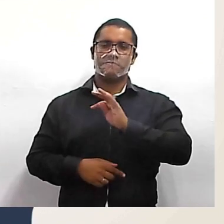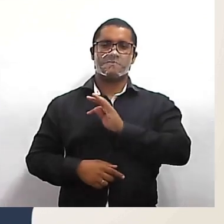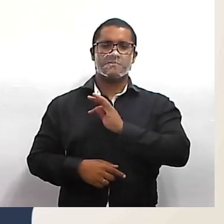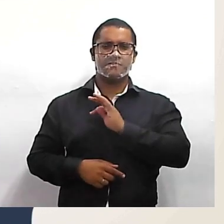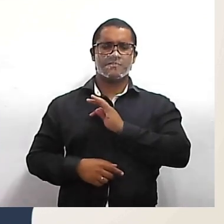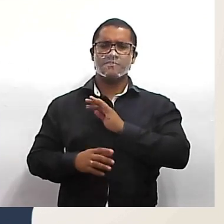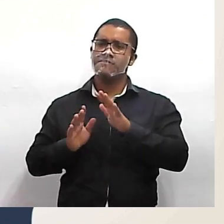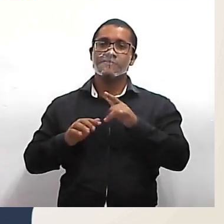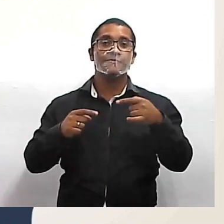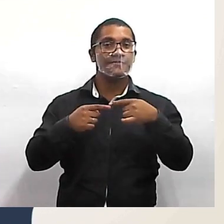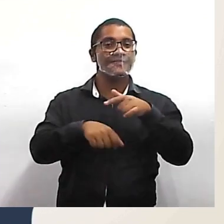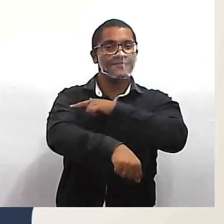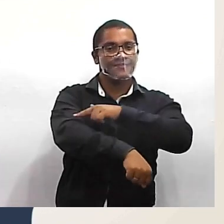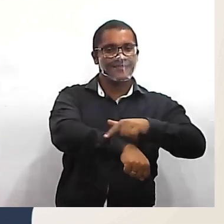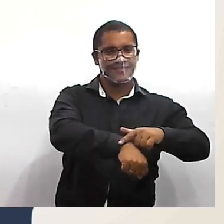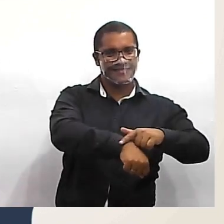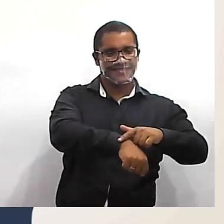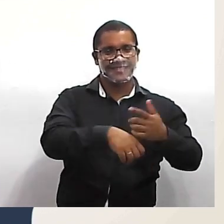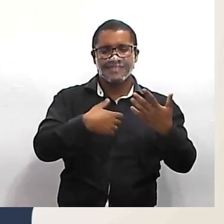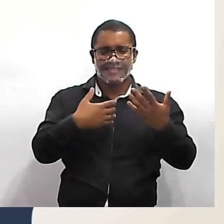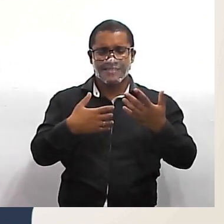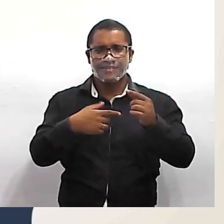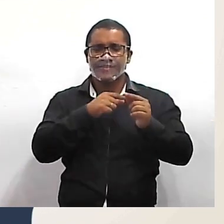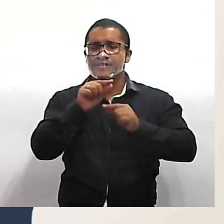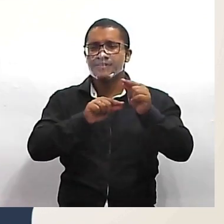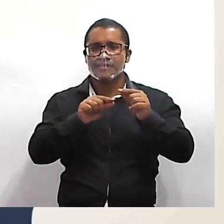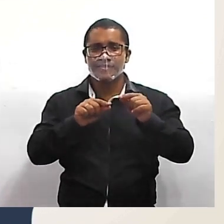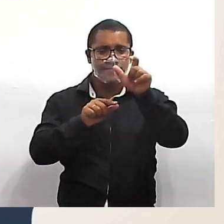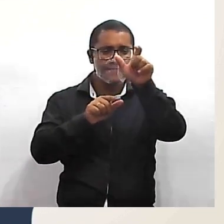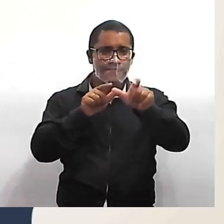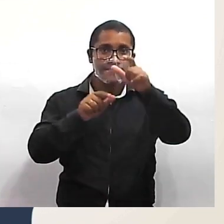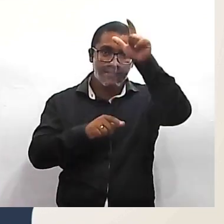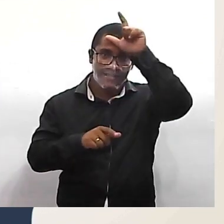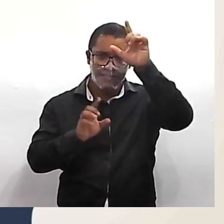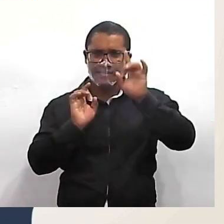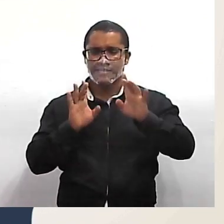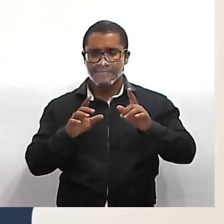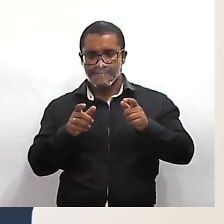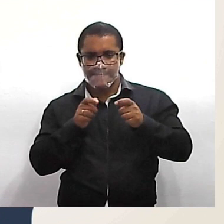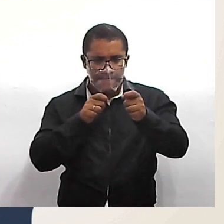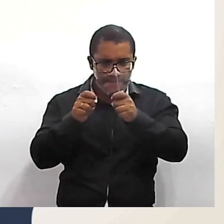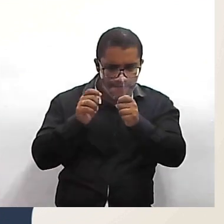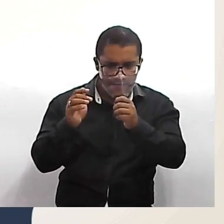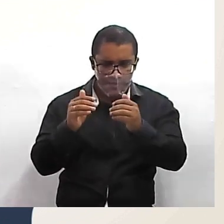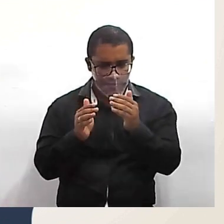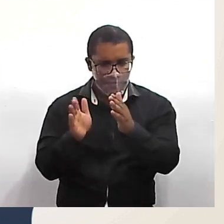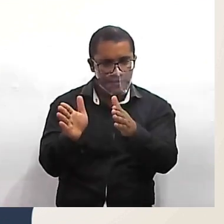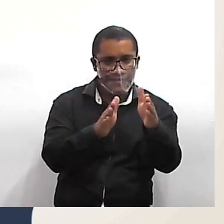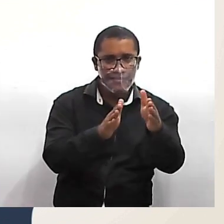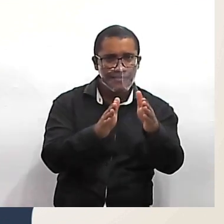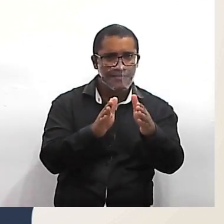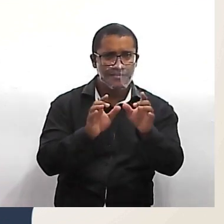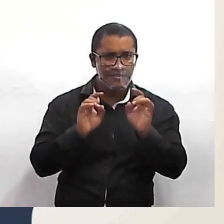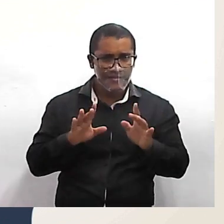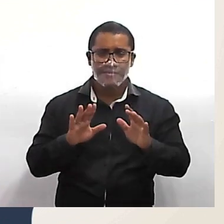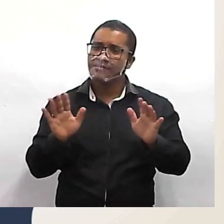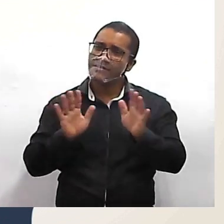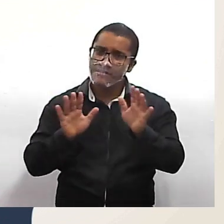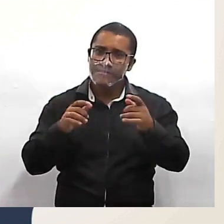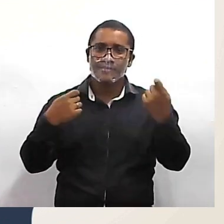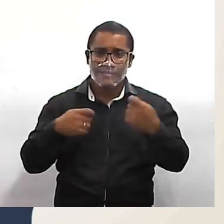comportamental. Ela exige que os líderes não só conduzam, mas desenvolvam e preparem